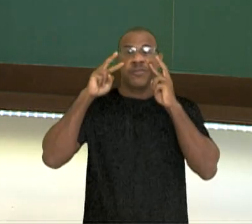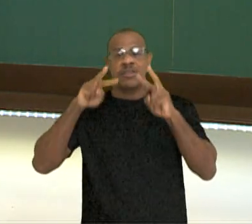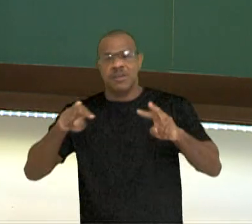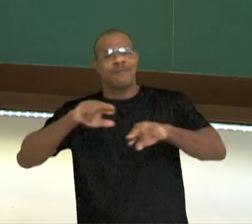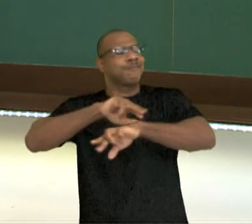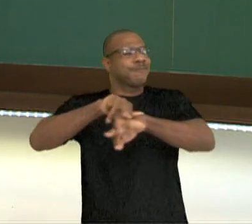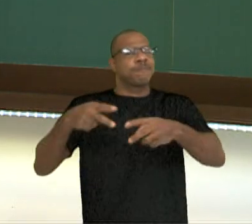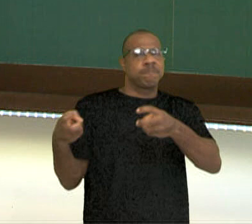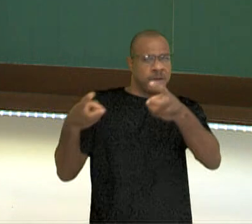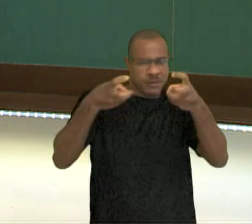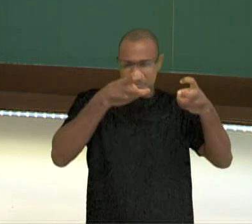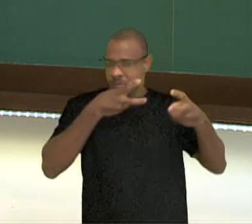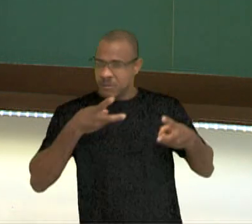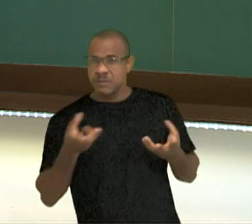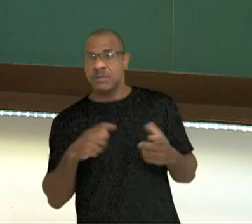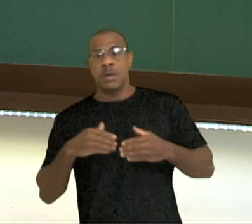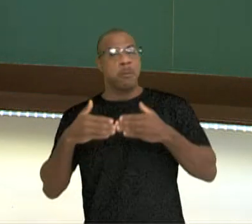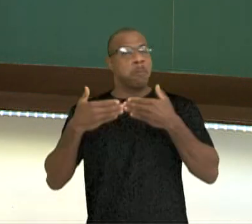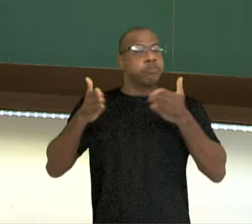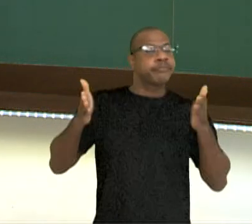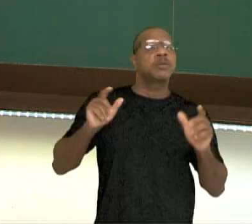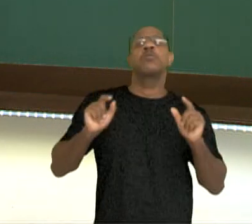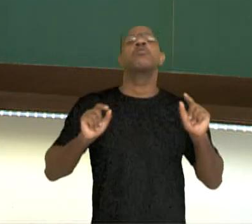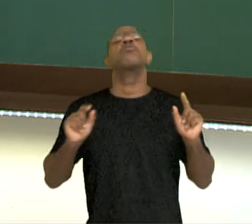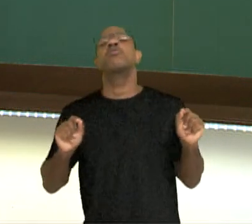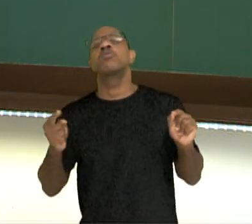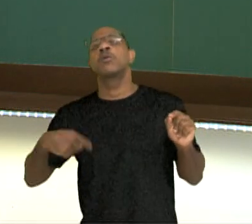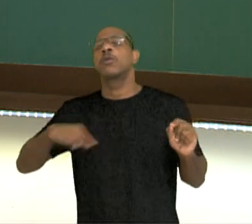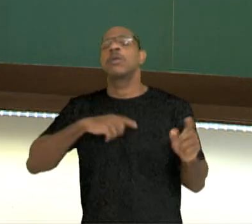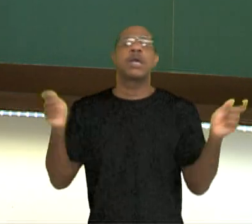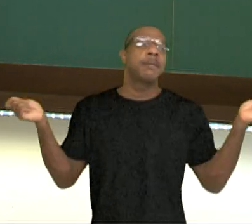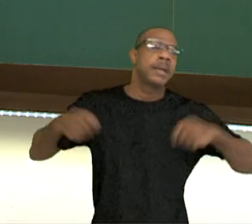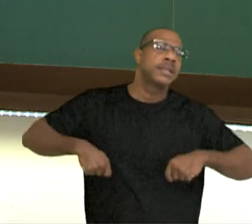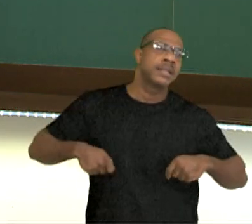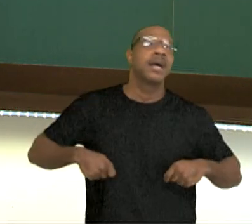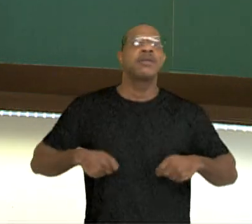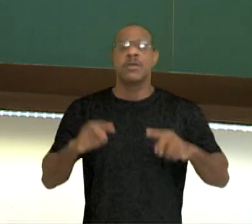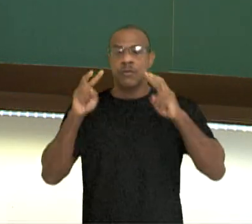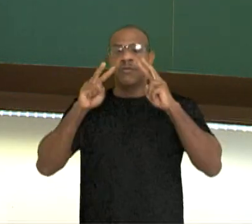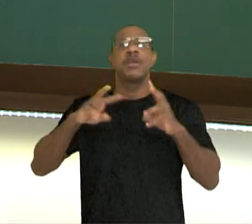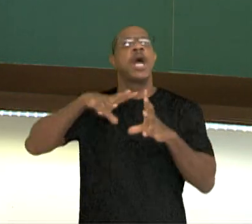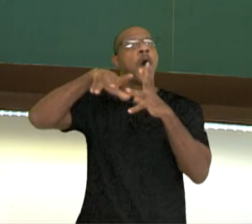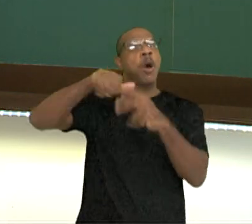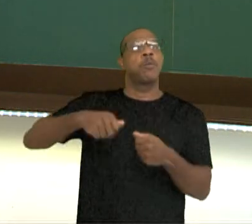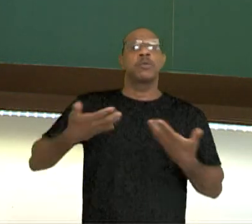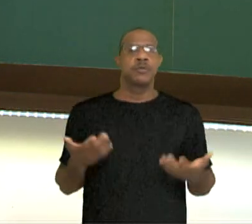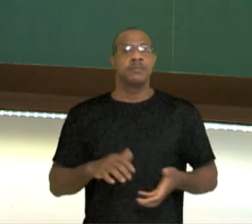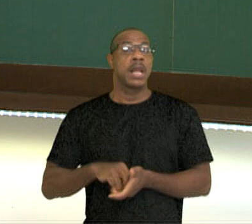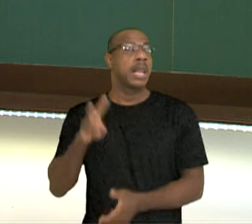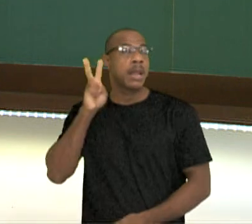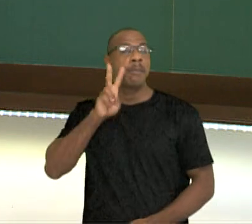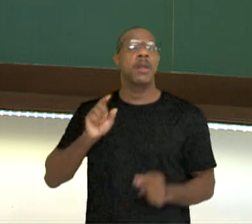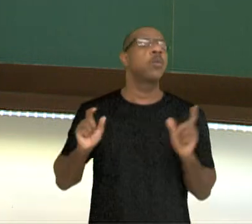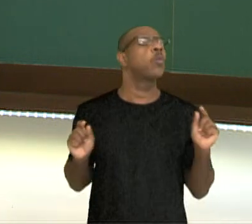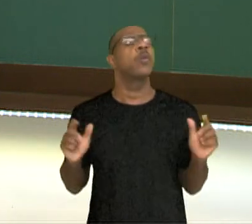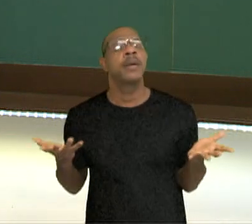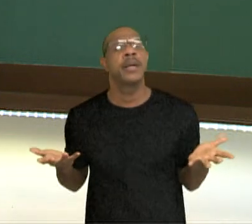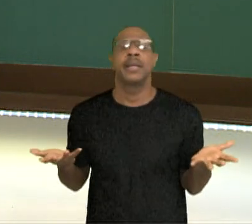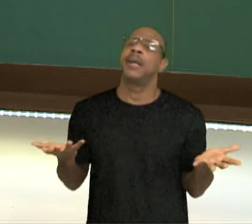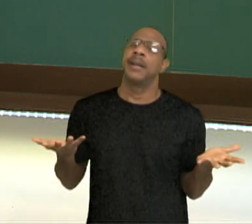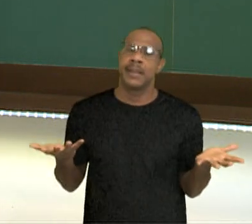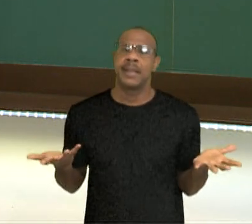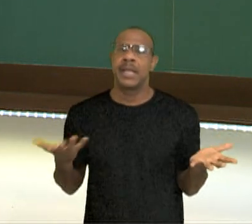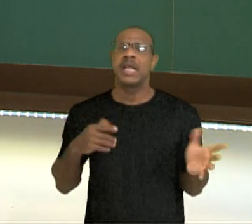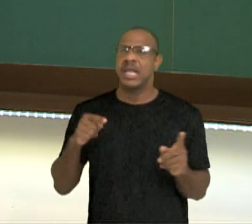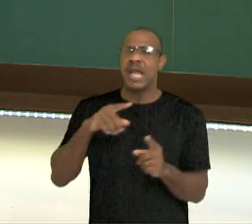de percepções que ampliam a nossa capacidade de ver o mundo. Lembrando que esse